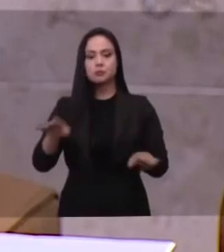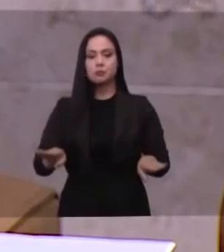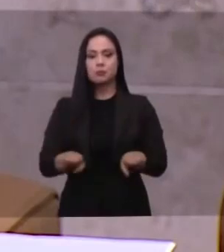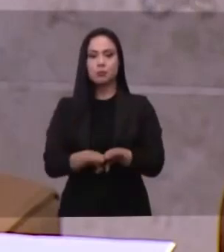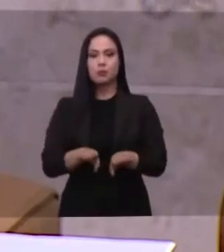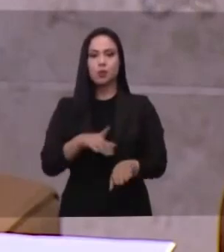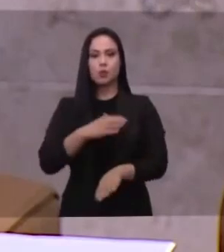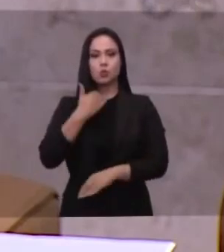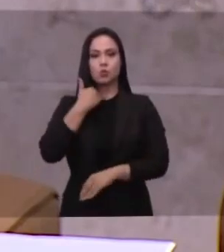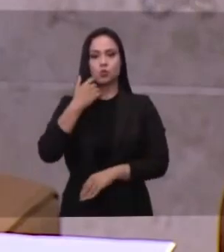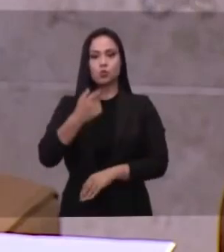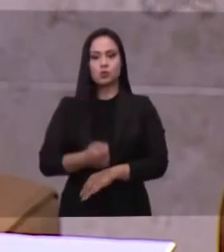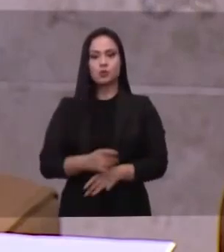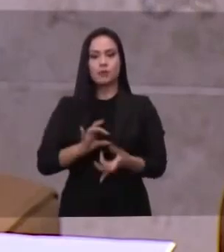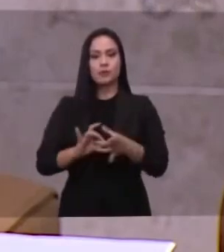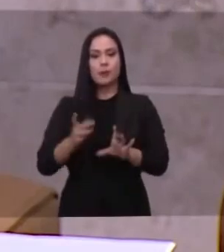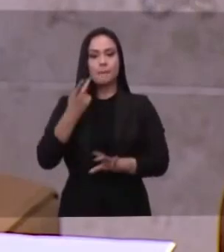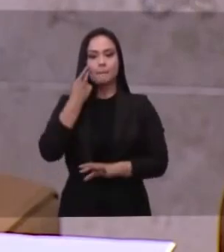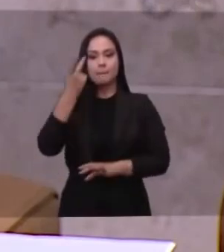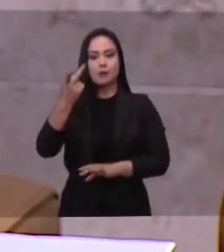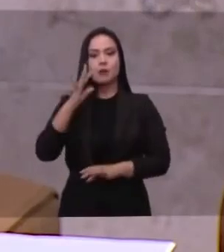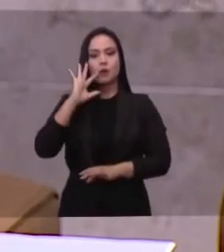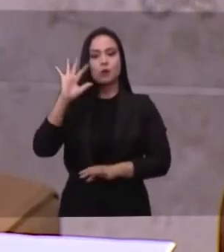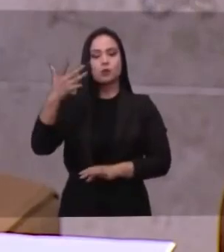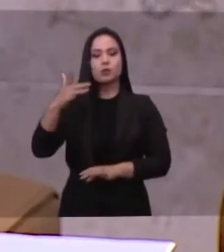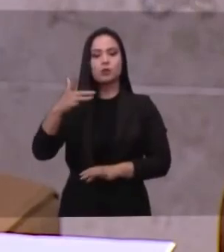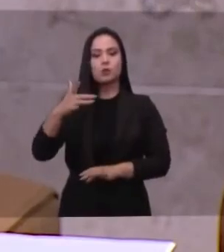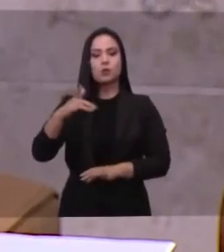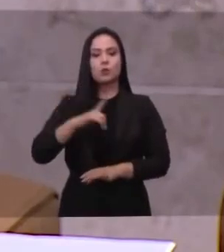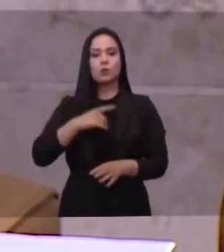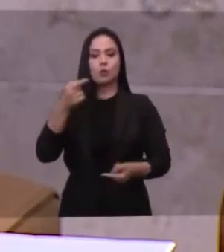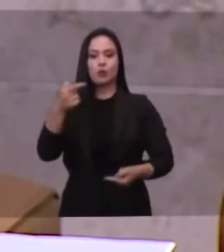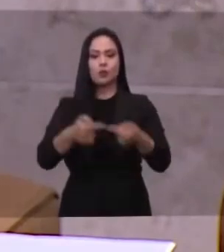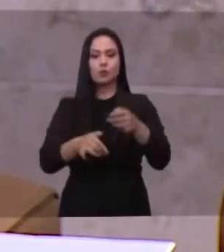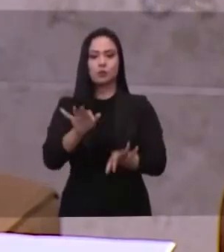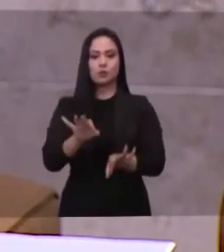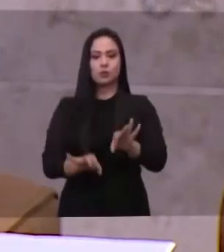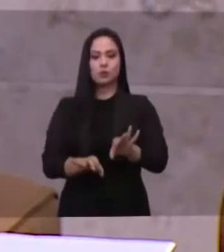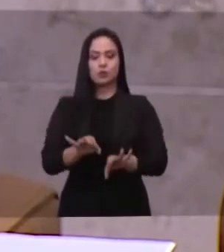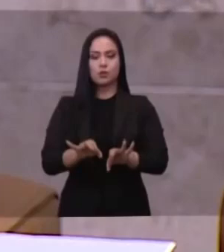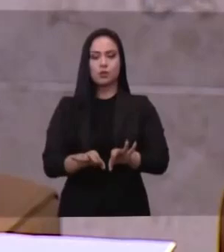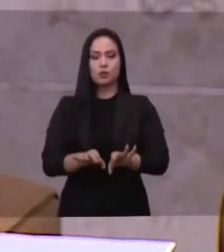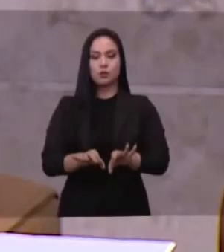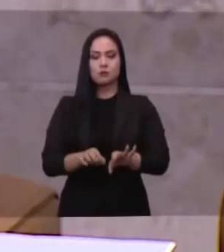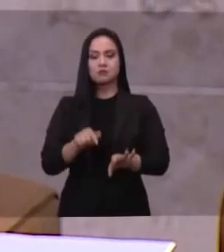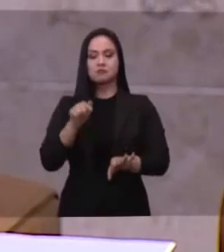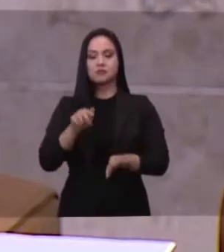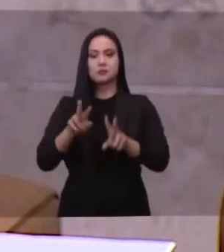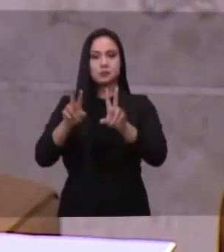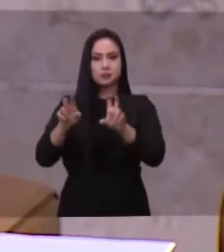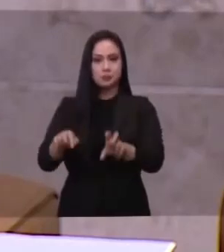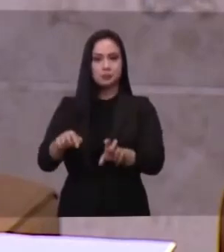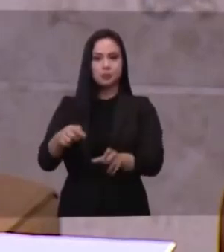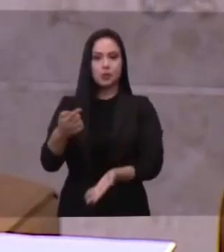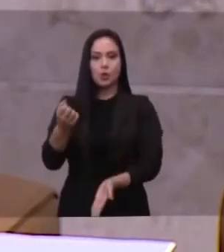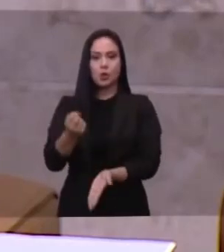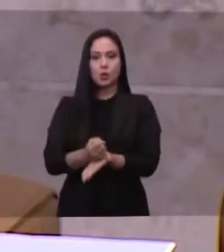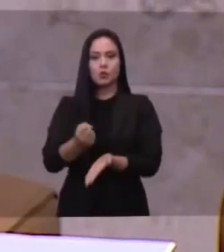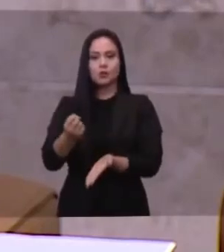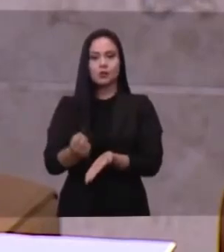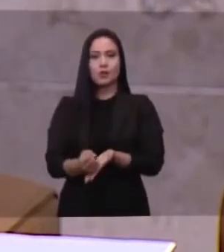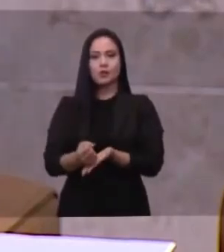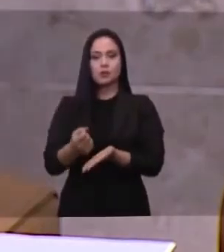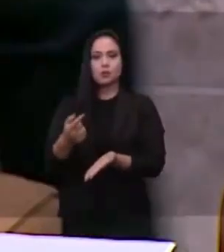juízo arbitral, para a solução de eventual controvérsia jurídica que diga respeito ao contrato firmado entre